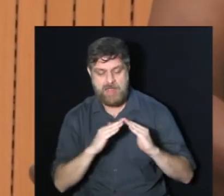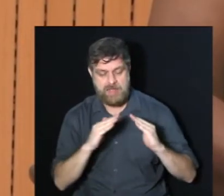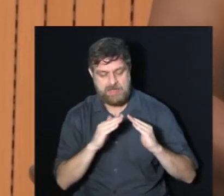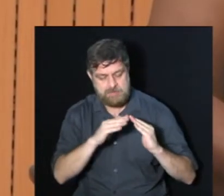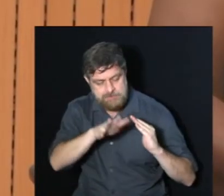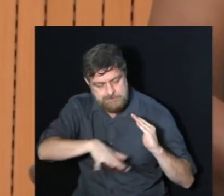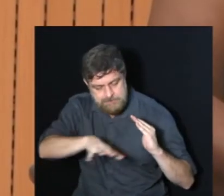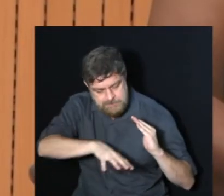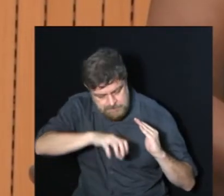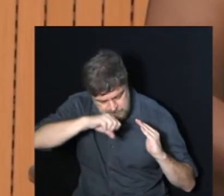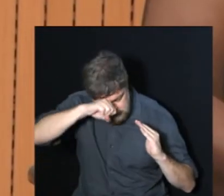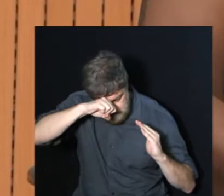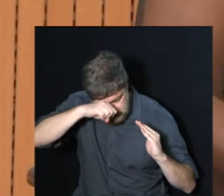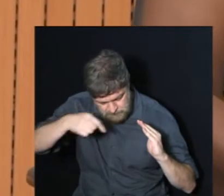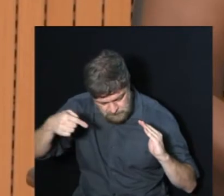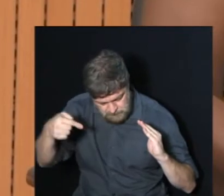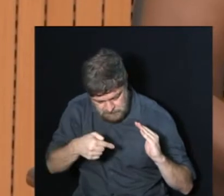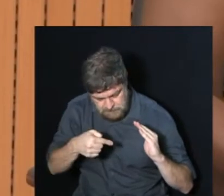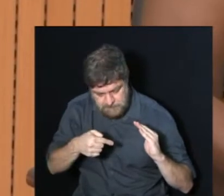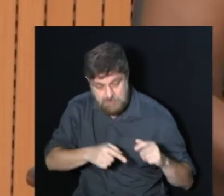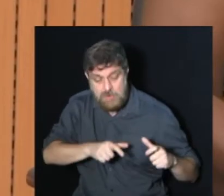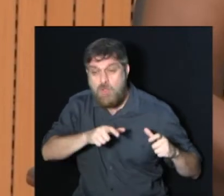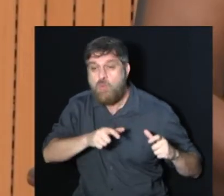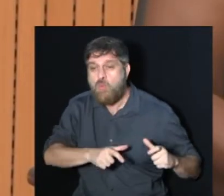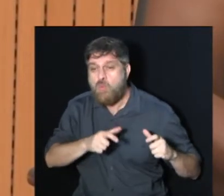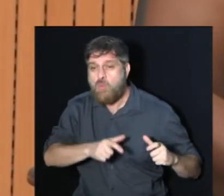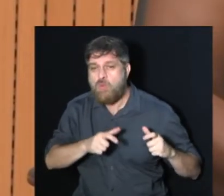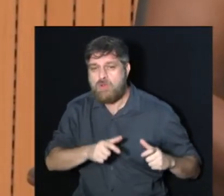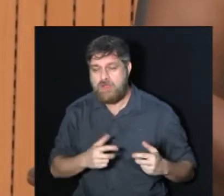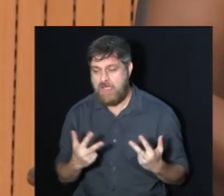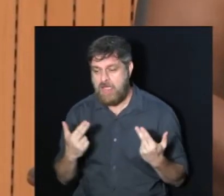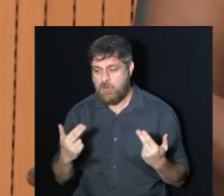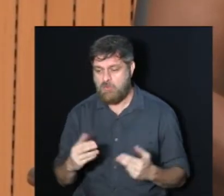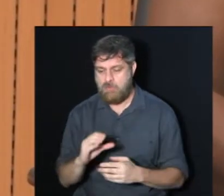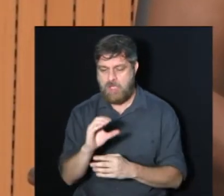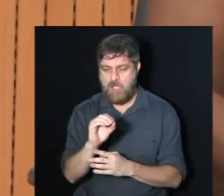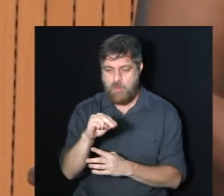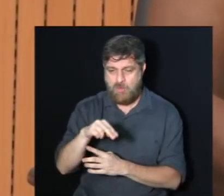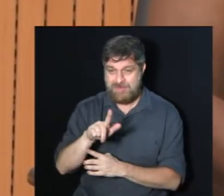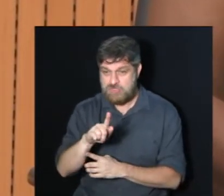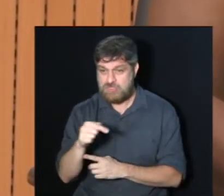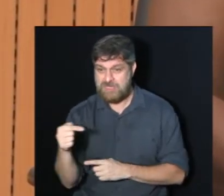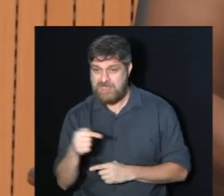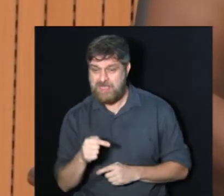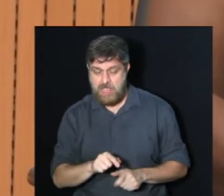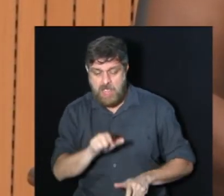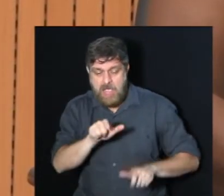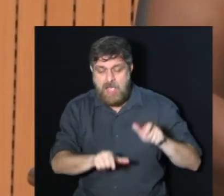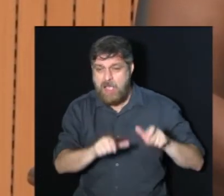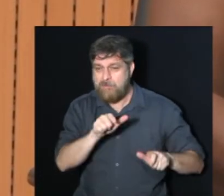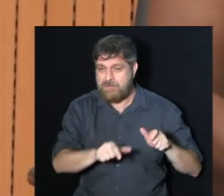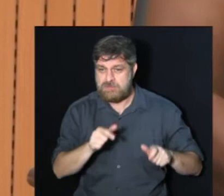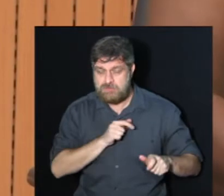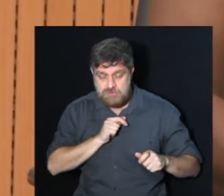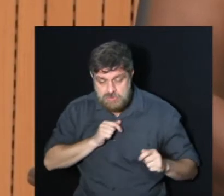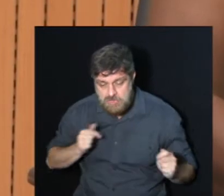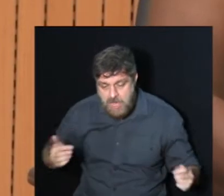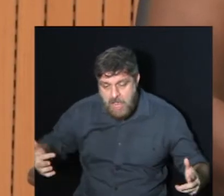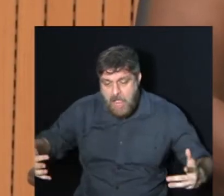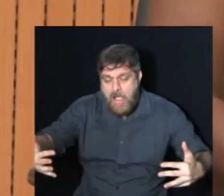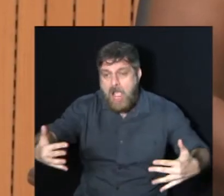ele já é uma ONG, um quilombo de